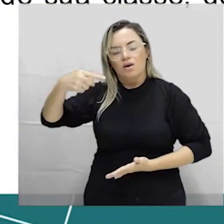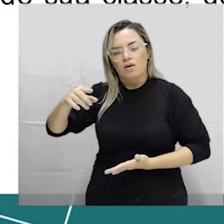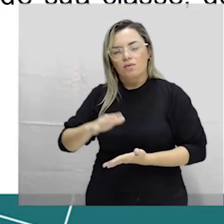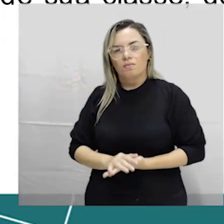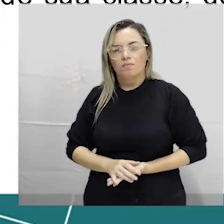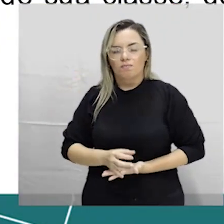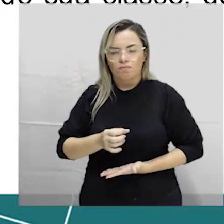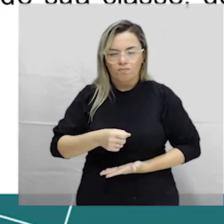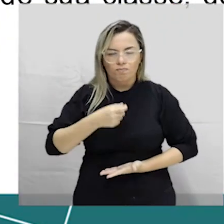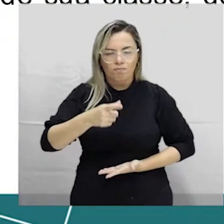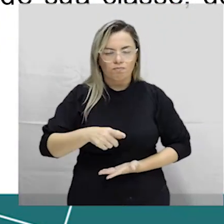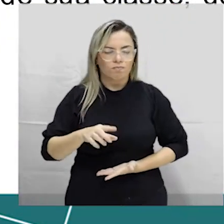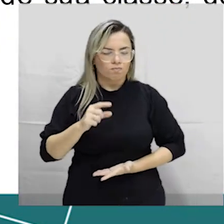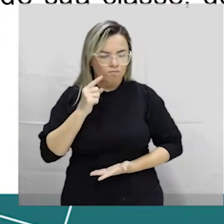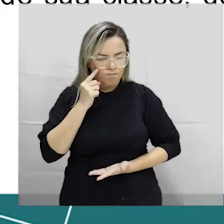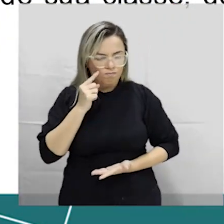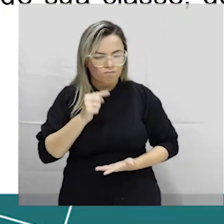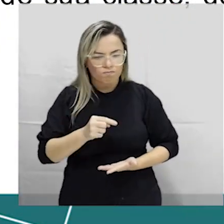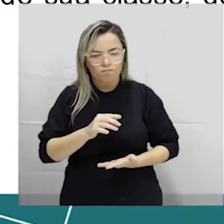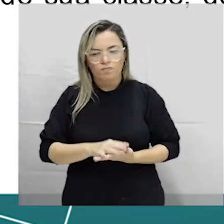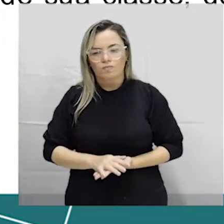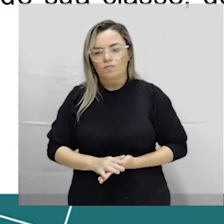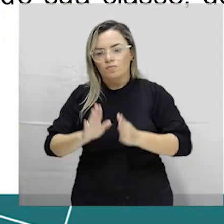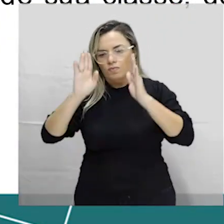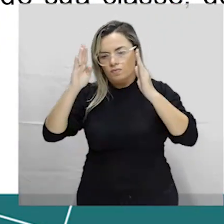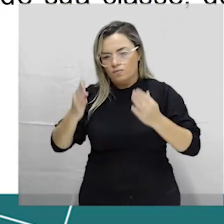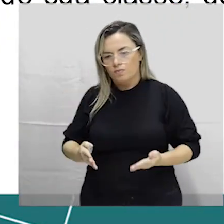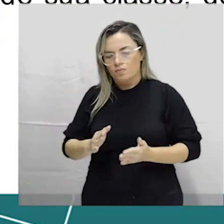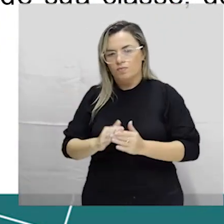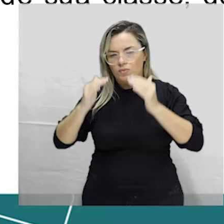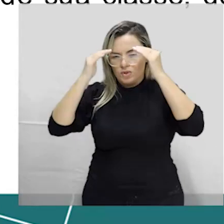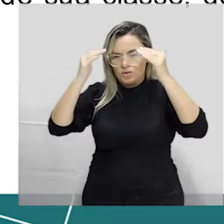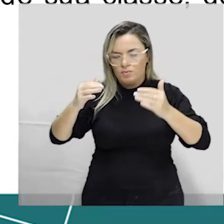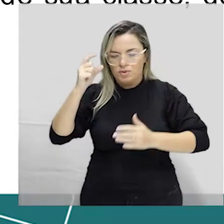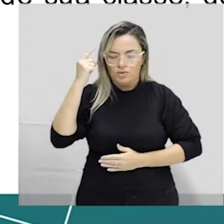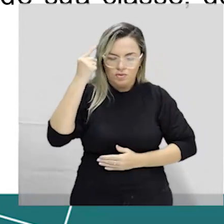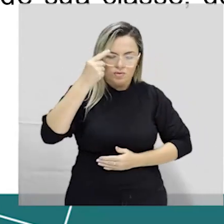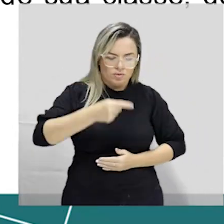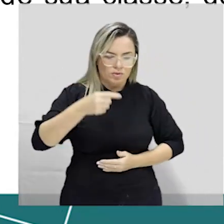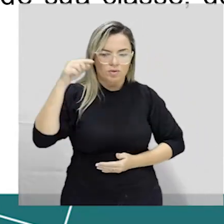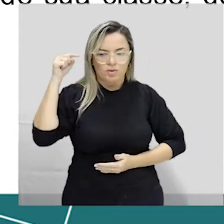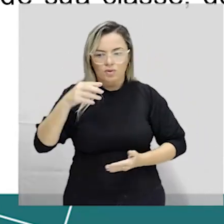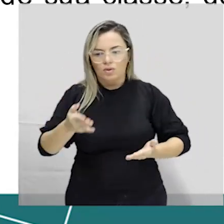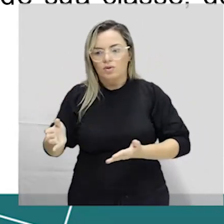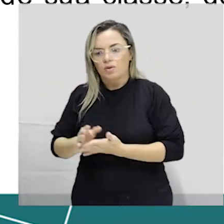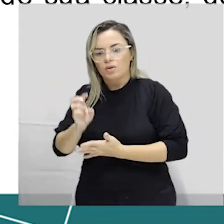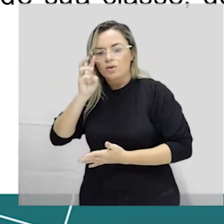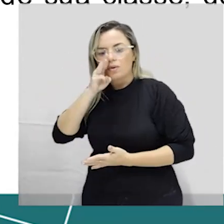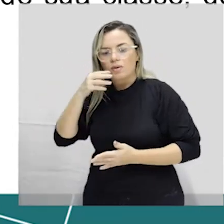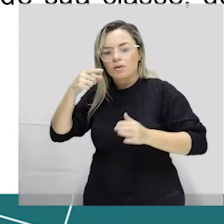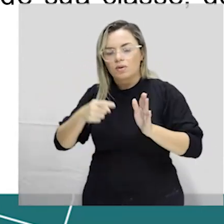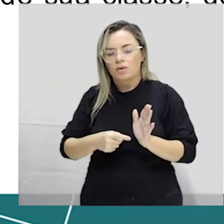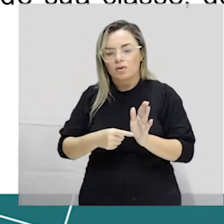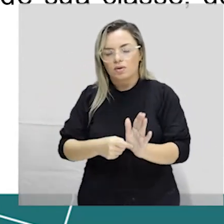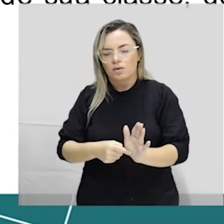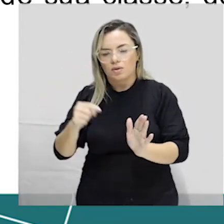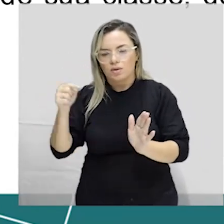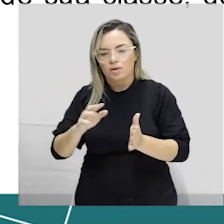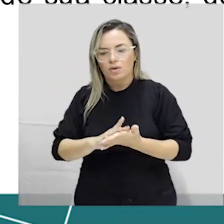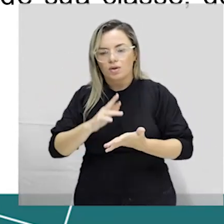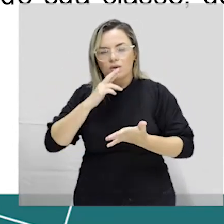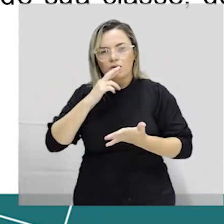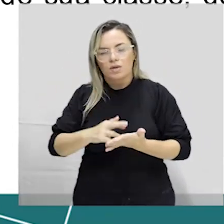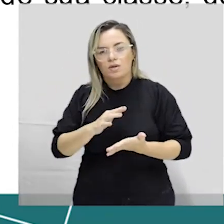constatação do processo de dominação, que existe uma dominação de uma classe sobre a outra, Marx apresentou como possível solução para